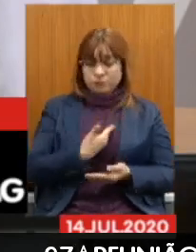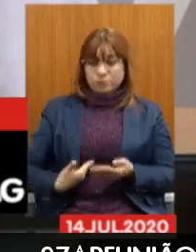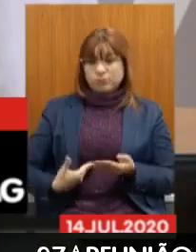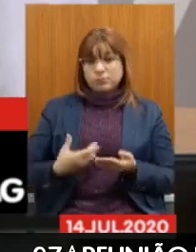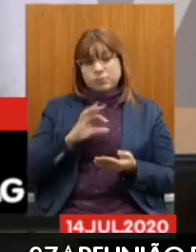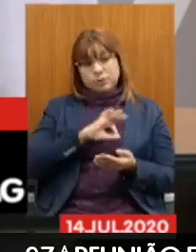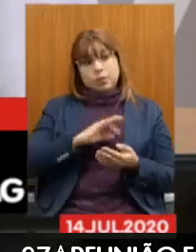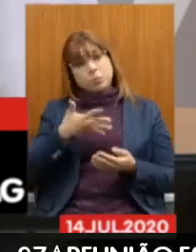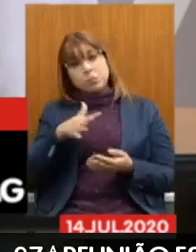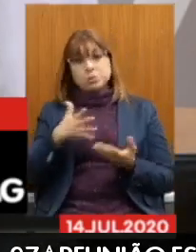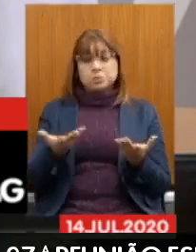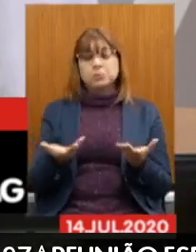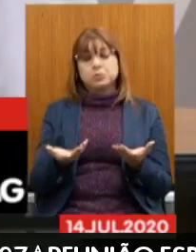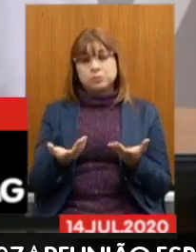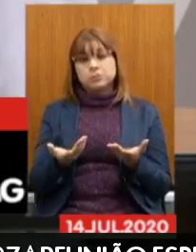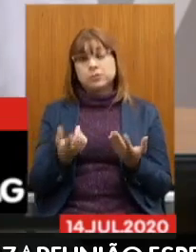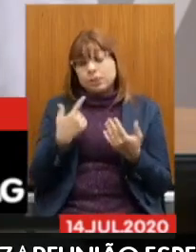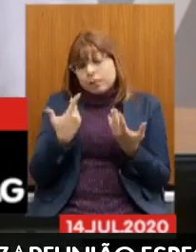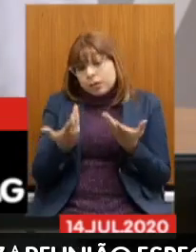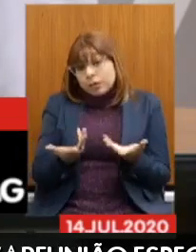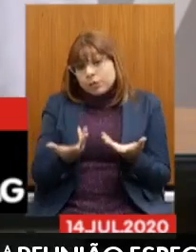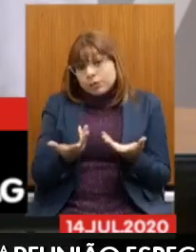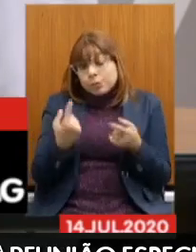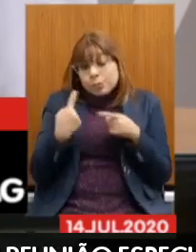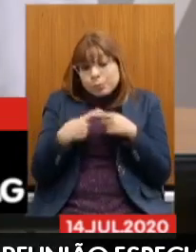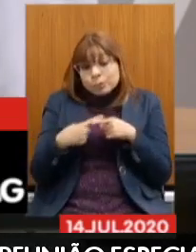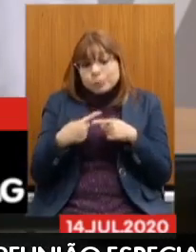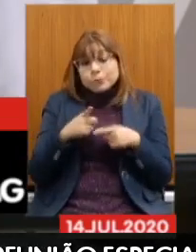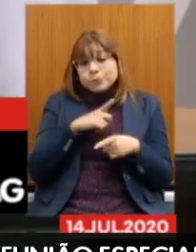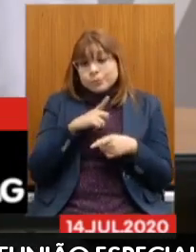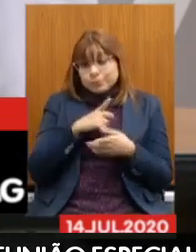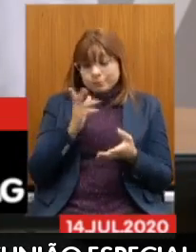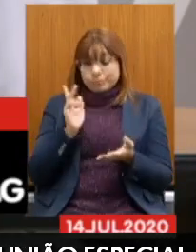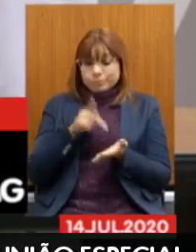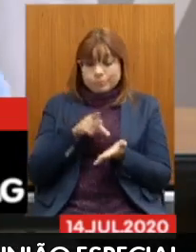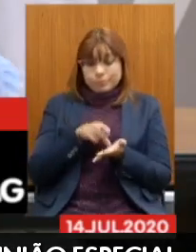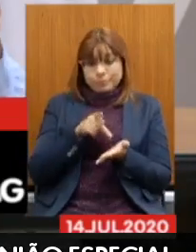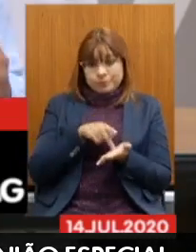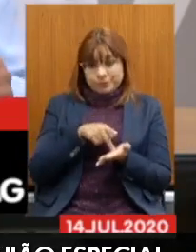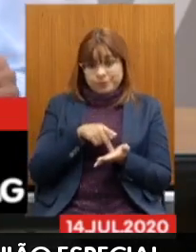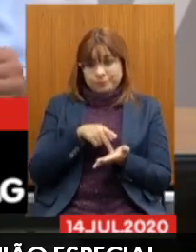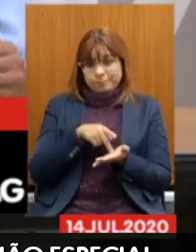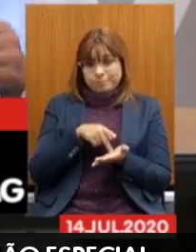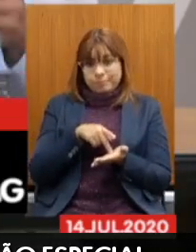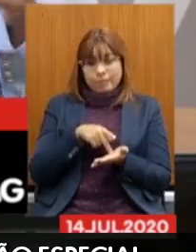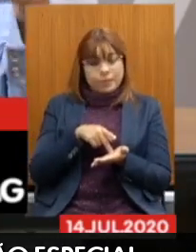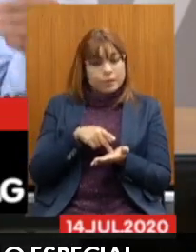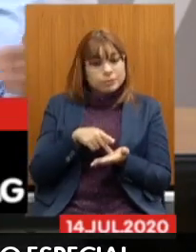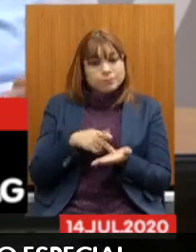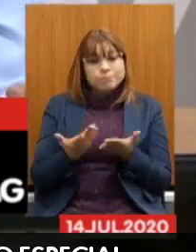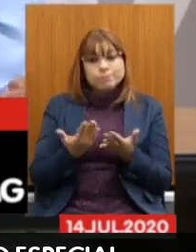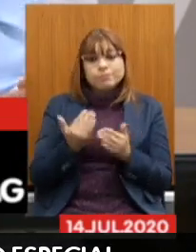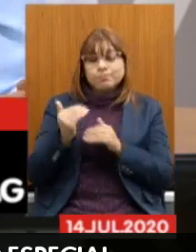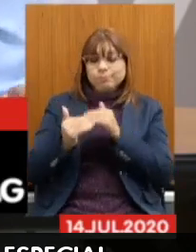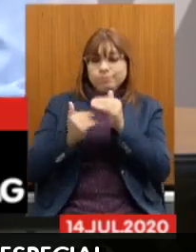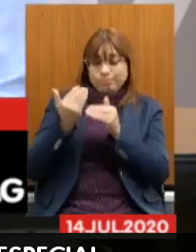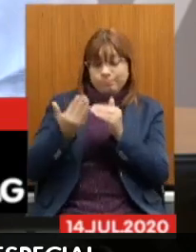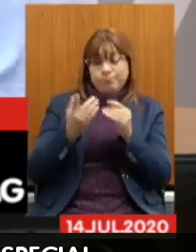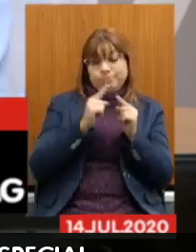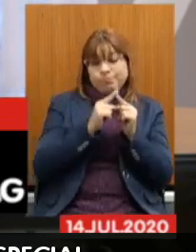recomposição salarial, por razões meramente inflacionárias, promove esse andar na